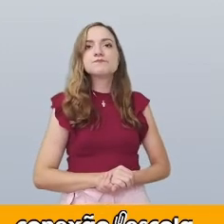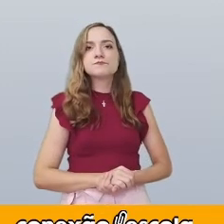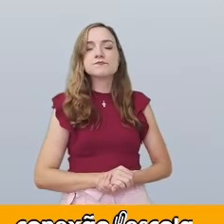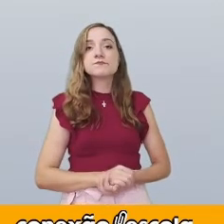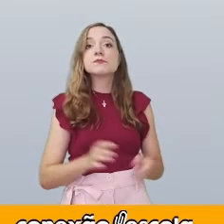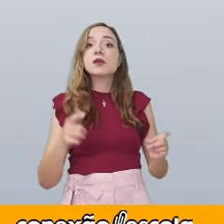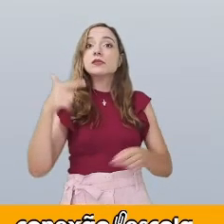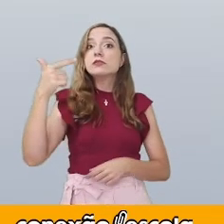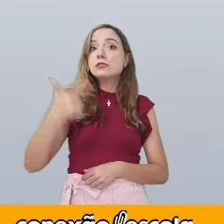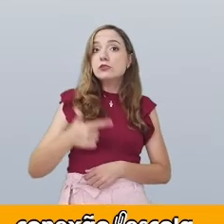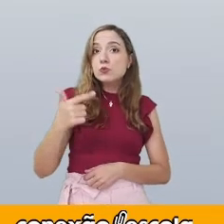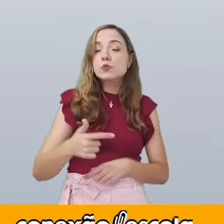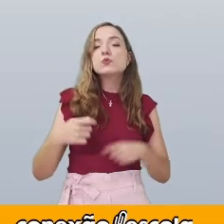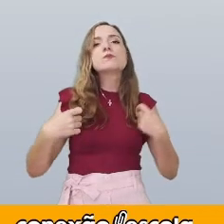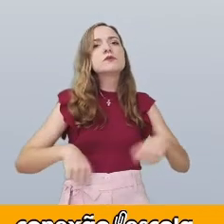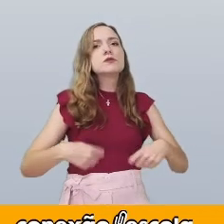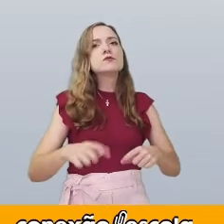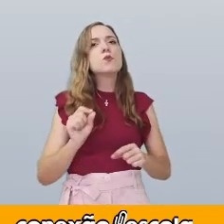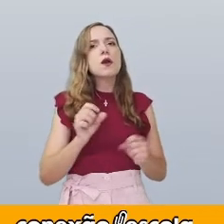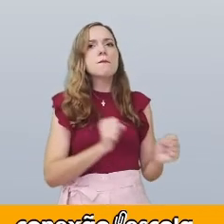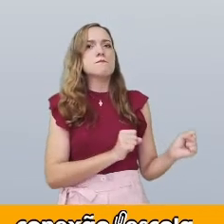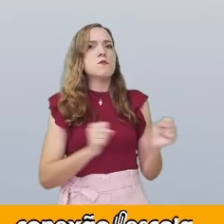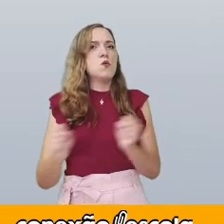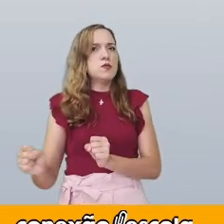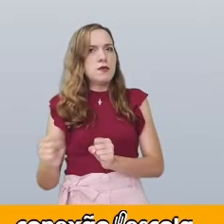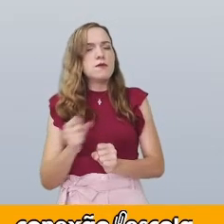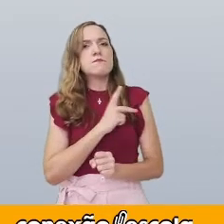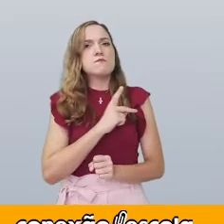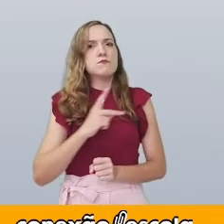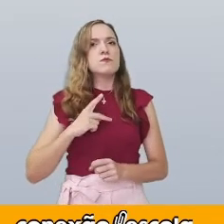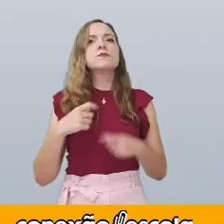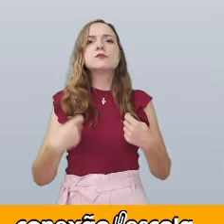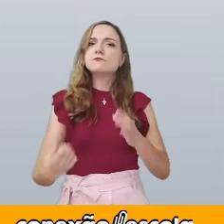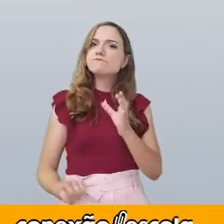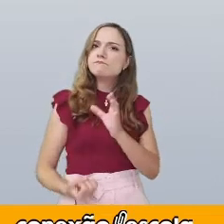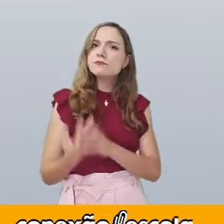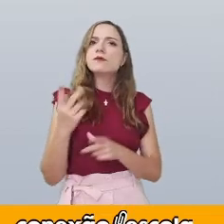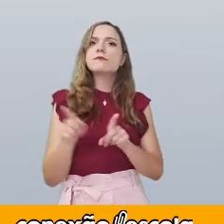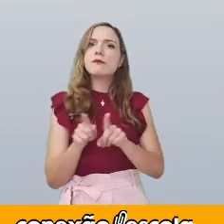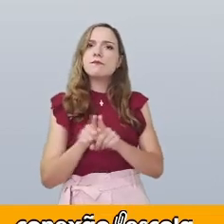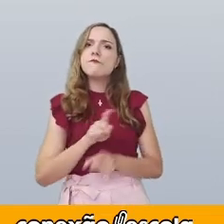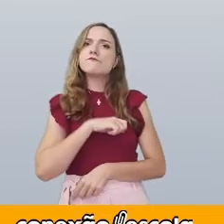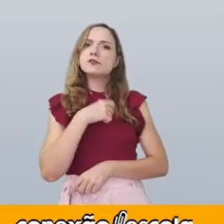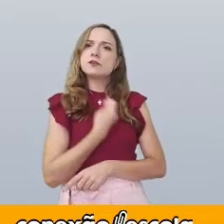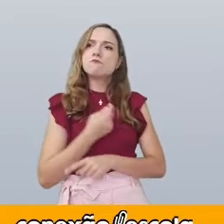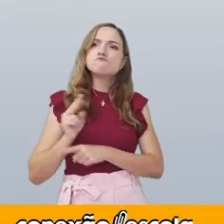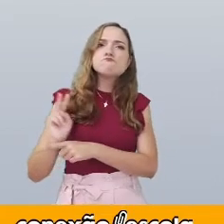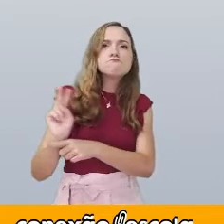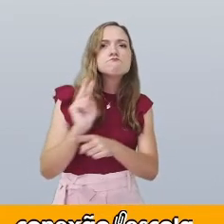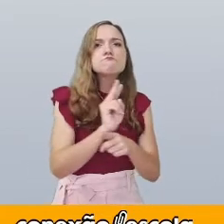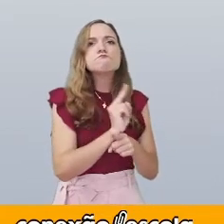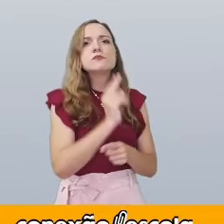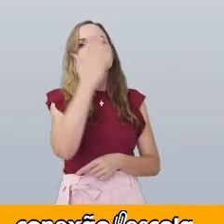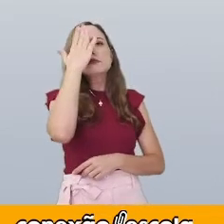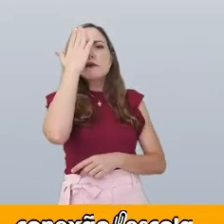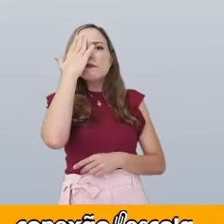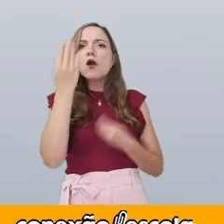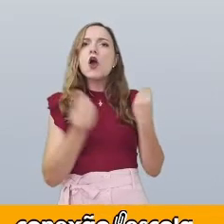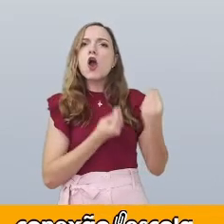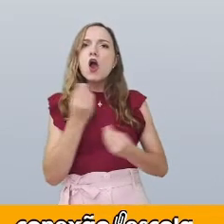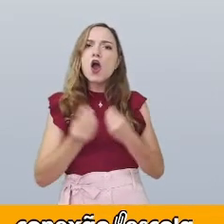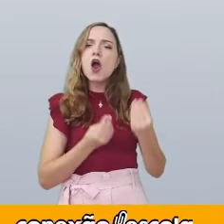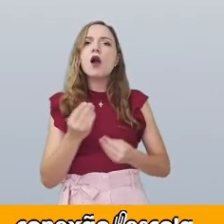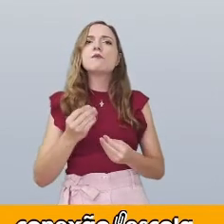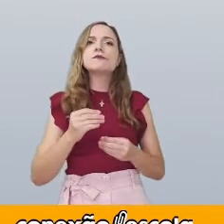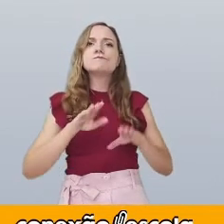Em seguida, o poder público deve criar e fiscalizar a execução de medidas que